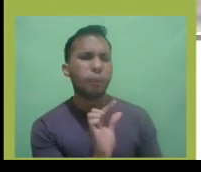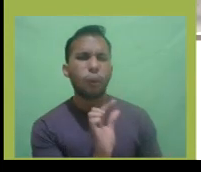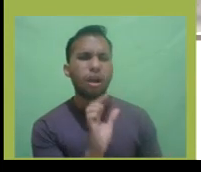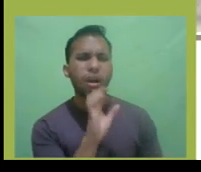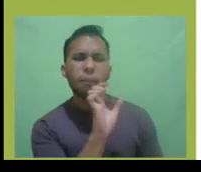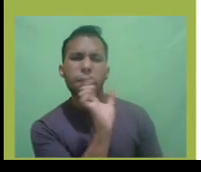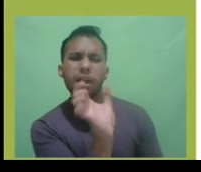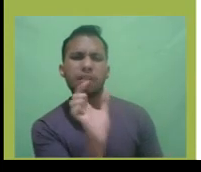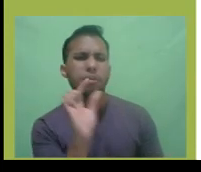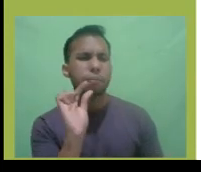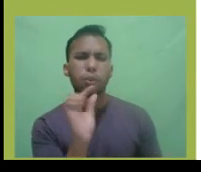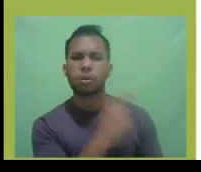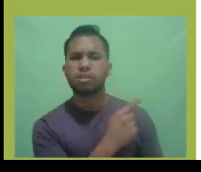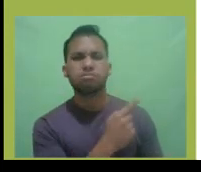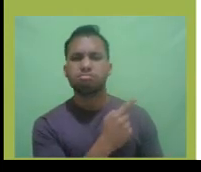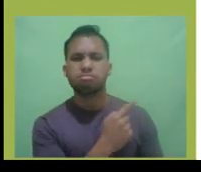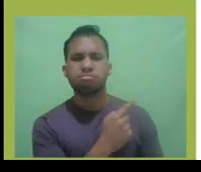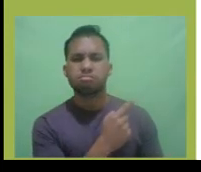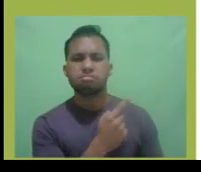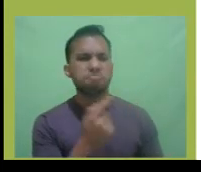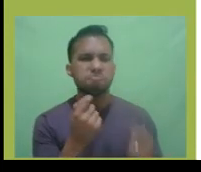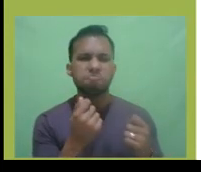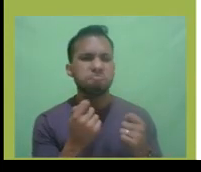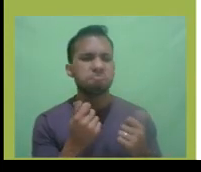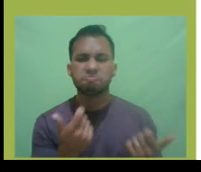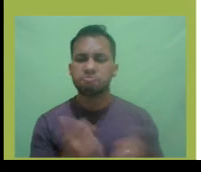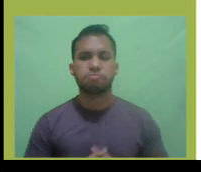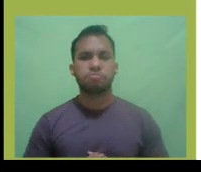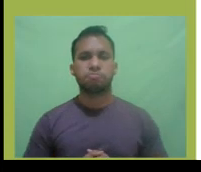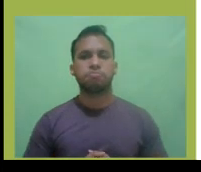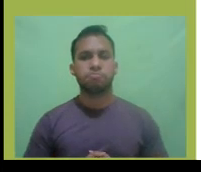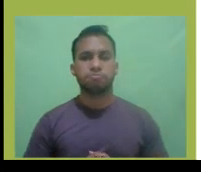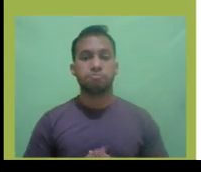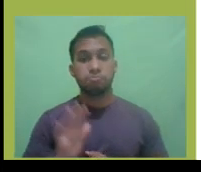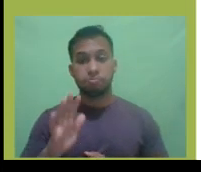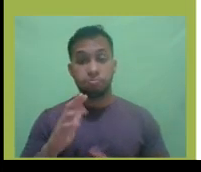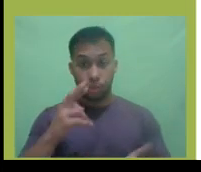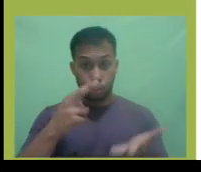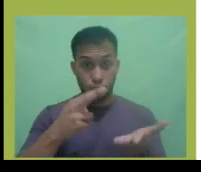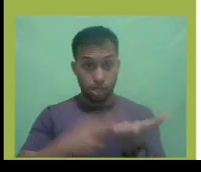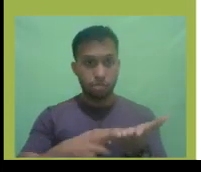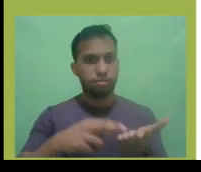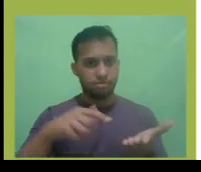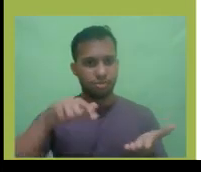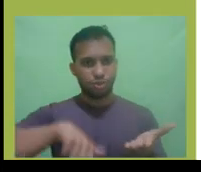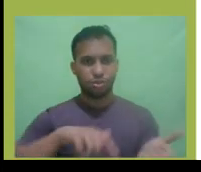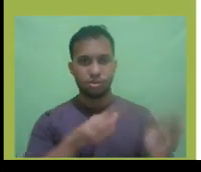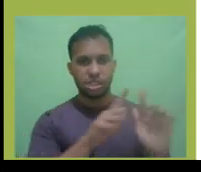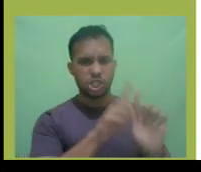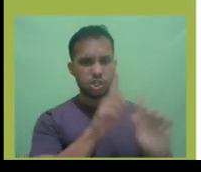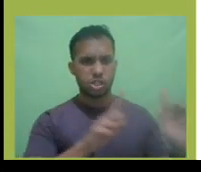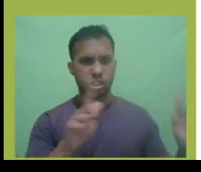aquele resultado. Os gráficos grandes, com letras grandes, números grandes, para que todos consigam